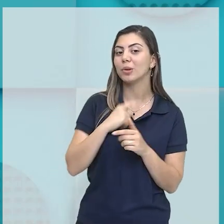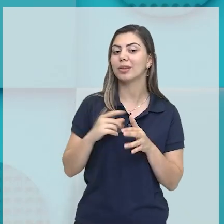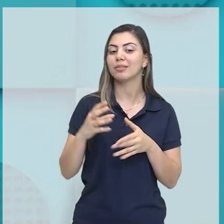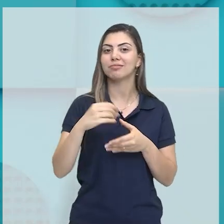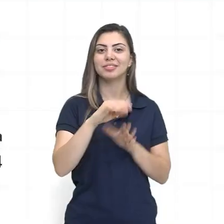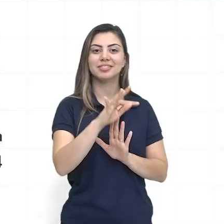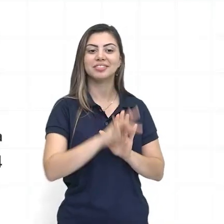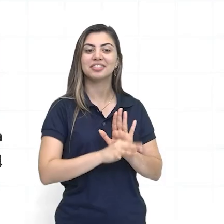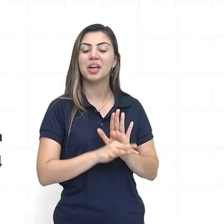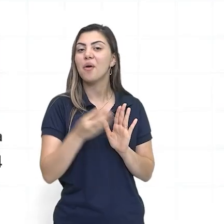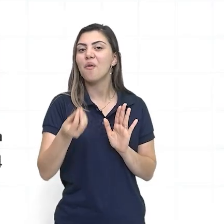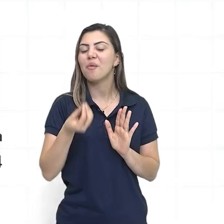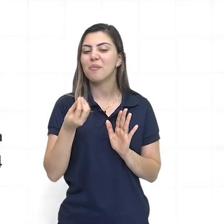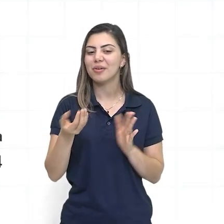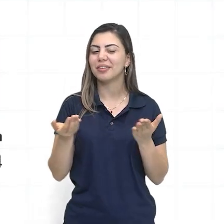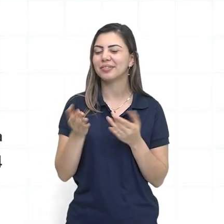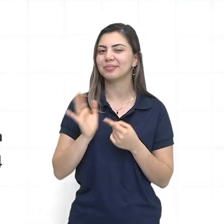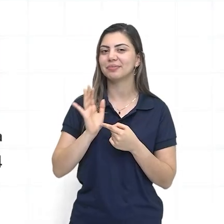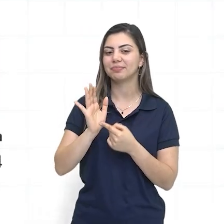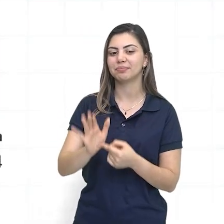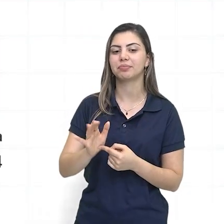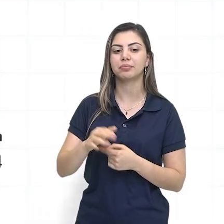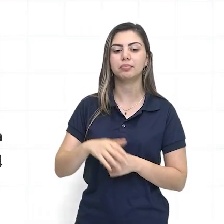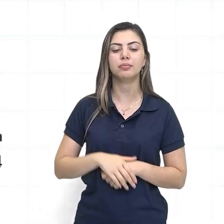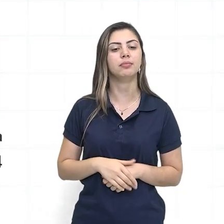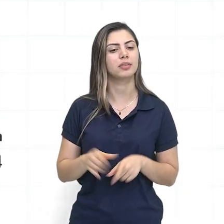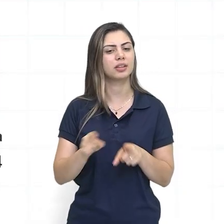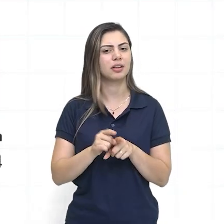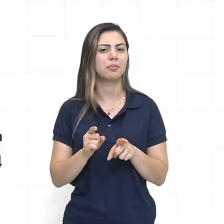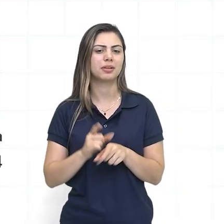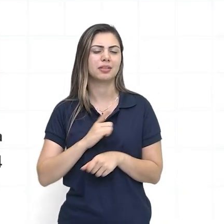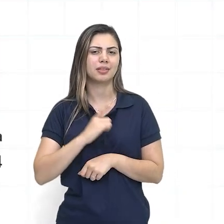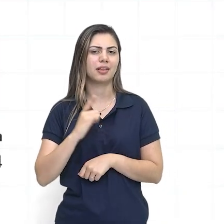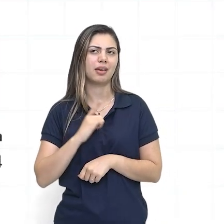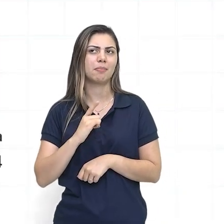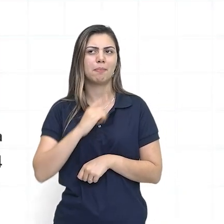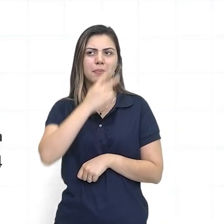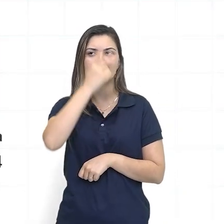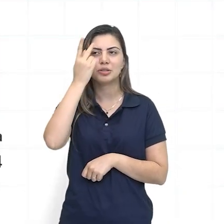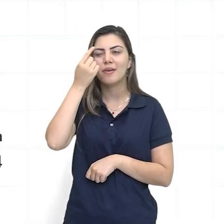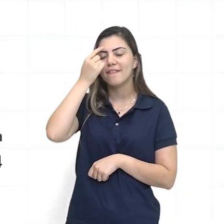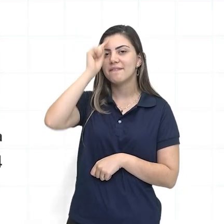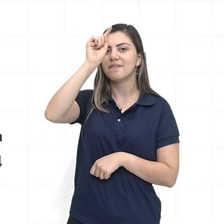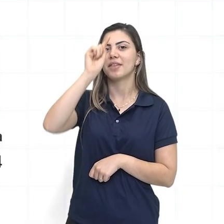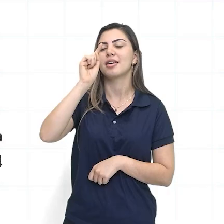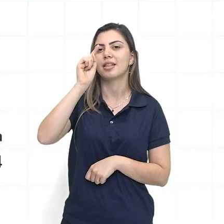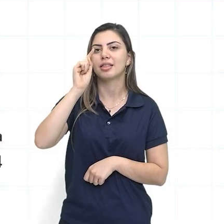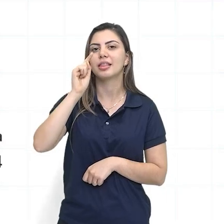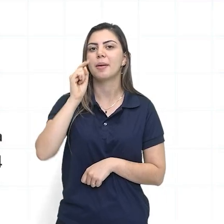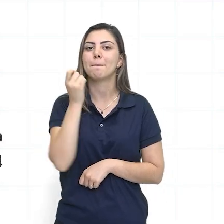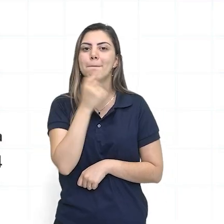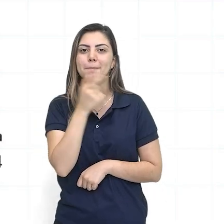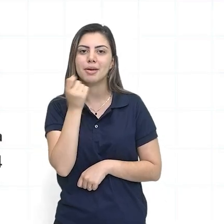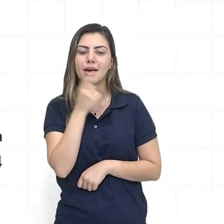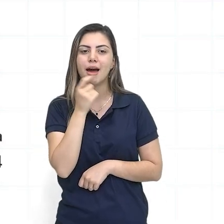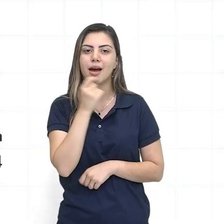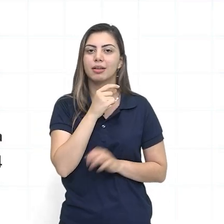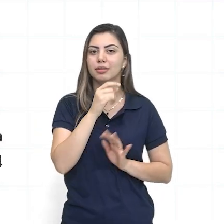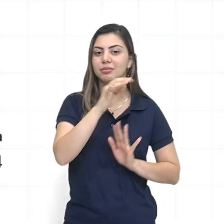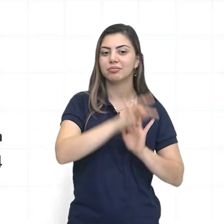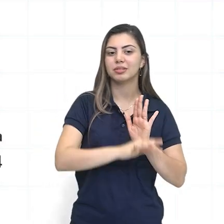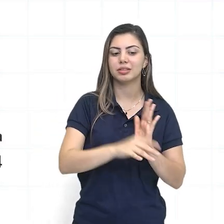texto. E é claro, as pessoas que sabem criar piadas, por exemplo, né, textos com esse tom de